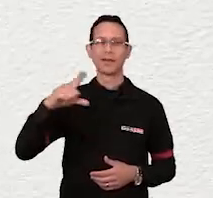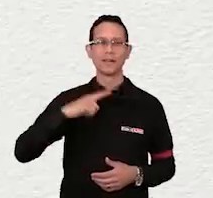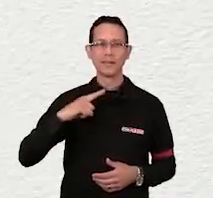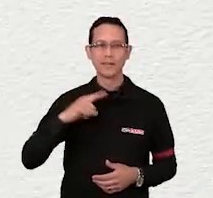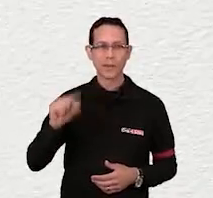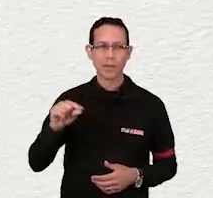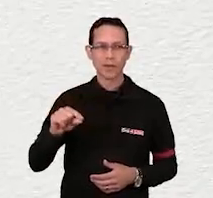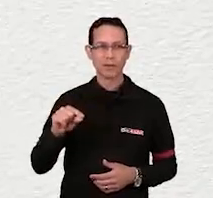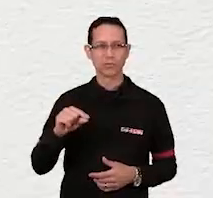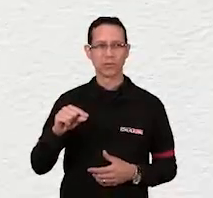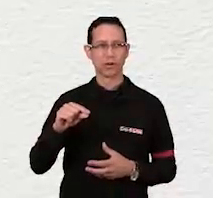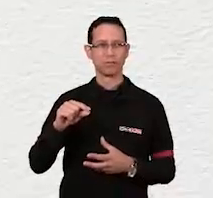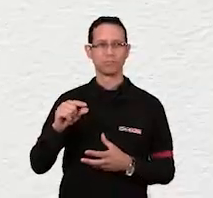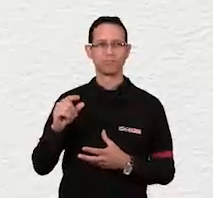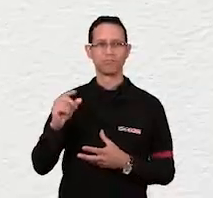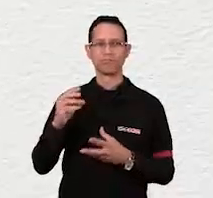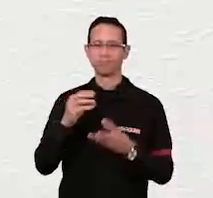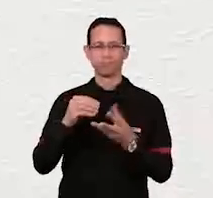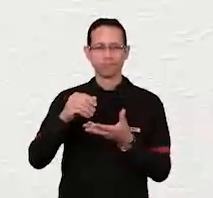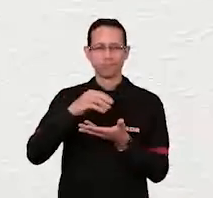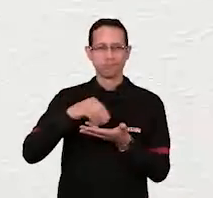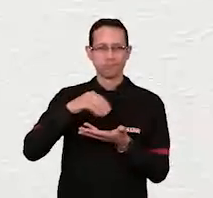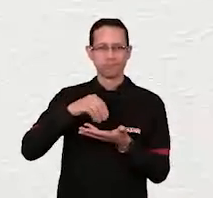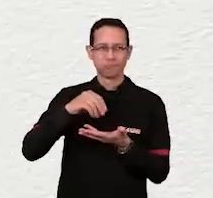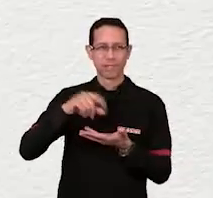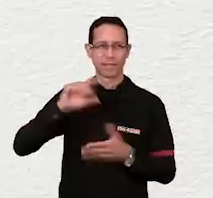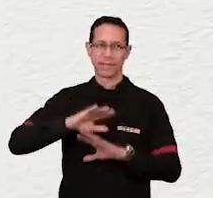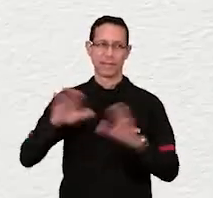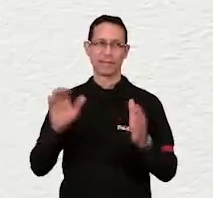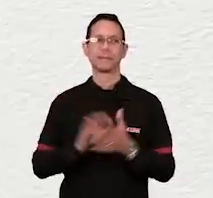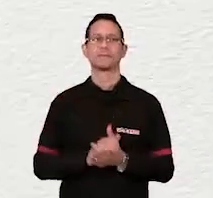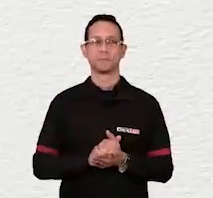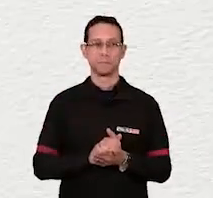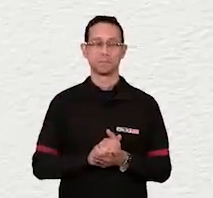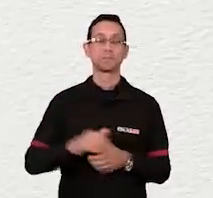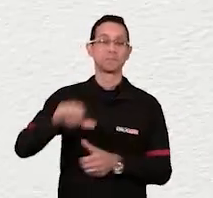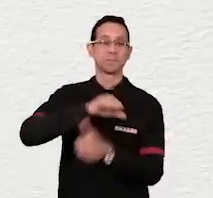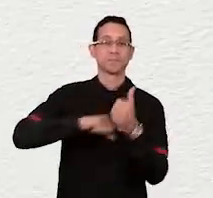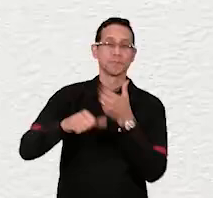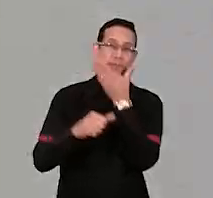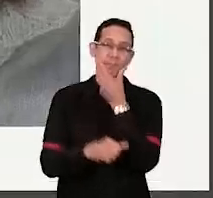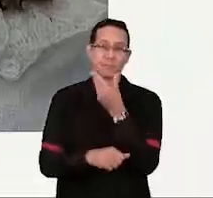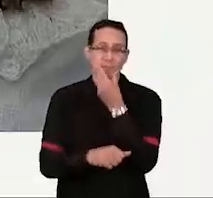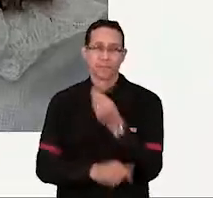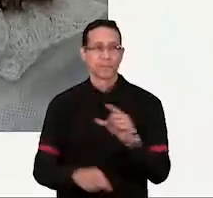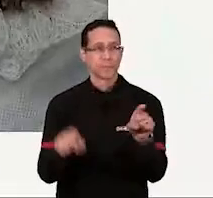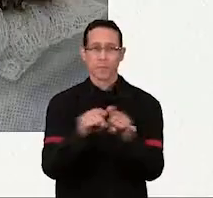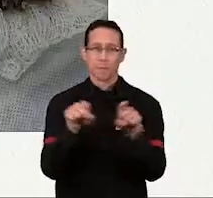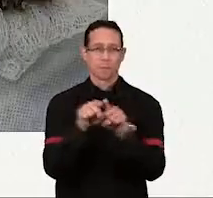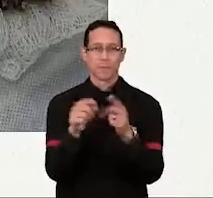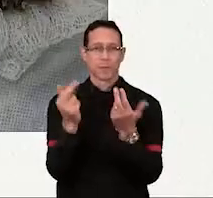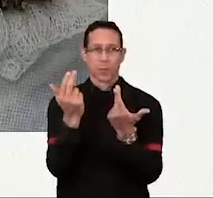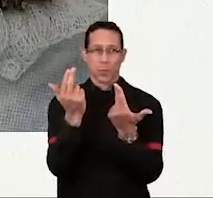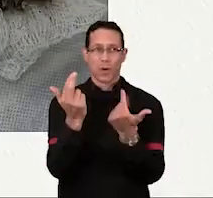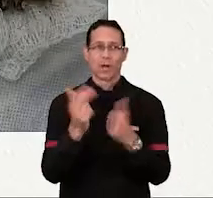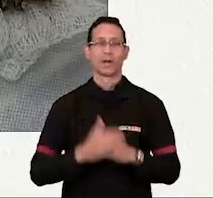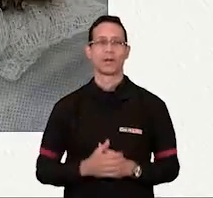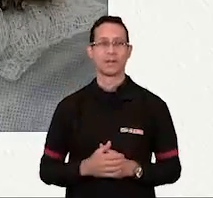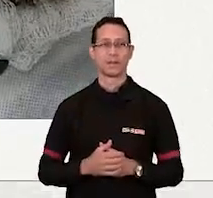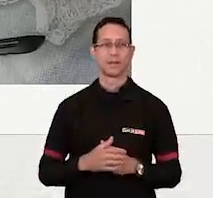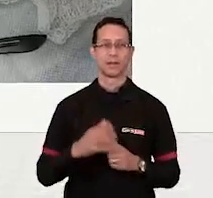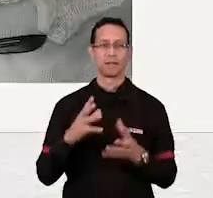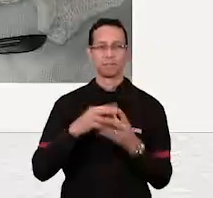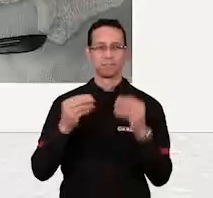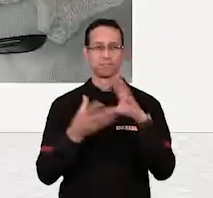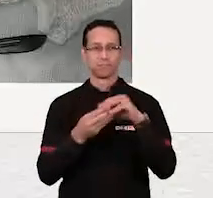aí é essa maçaroca desse material queratinoso. Exatamente. E no ser humano versa da mesma maneira. Né? Parece uma massa de modelar.